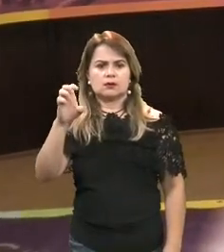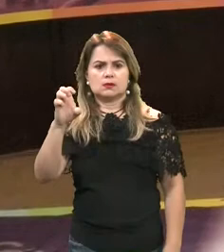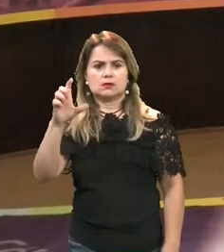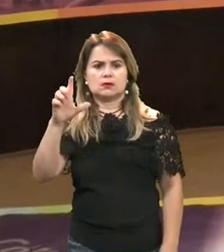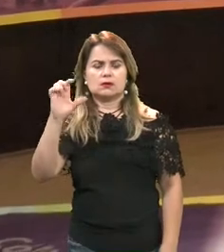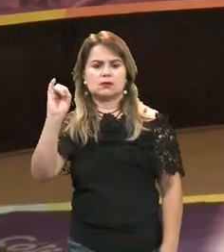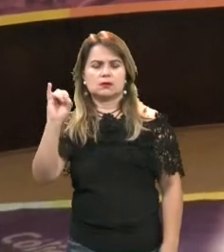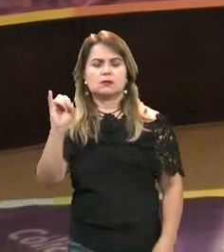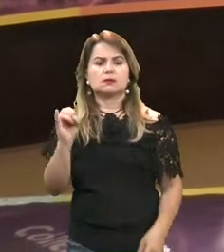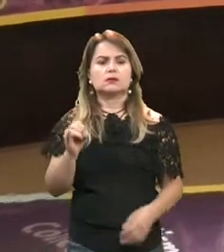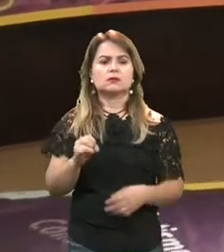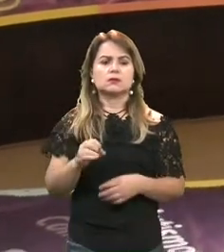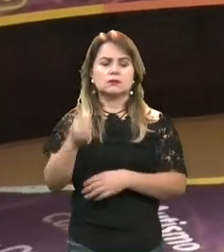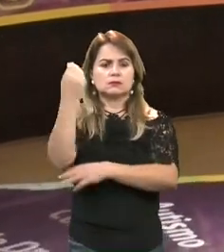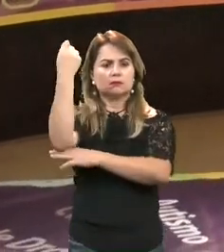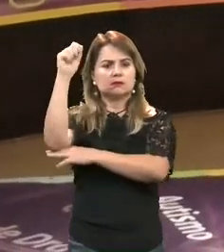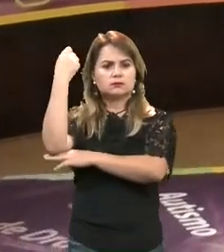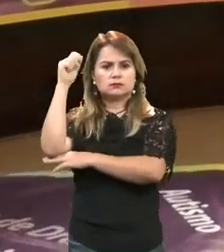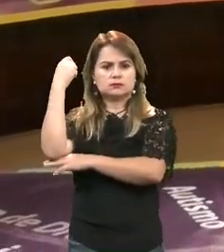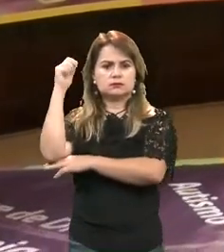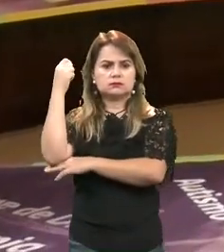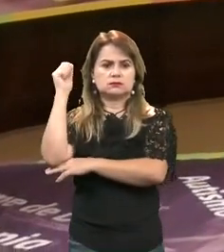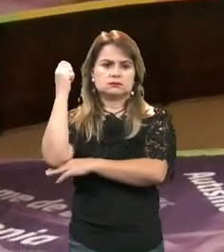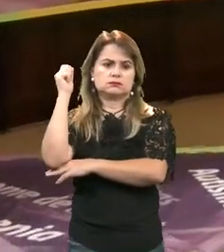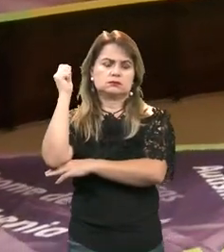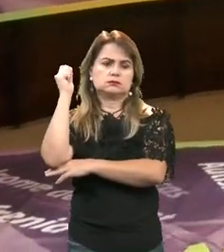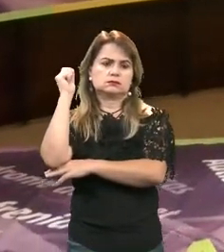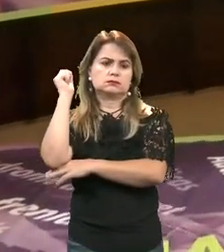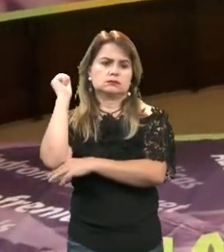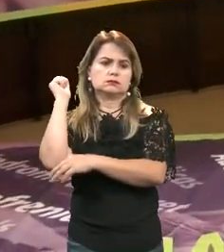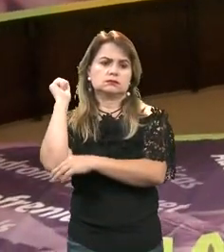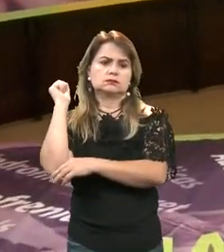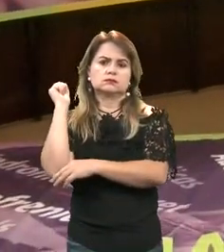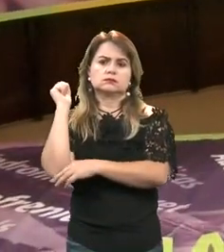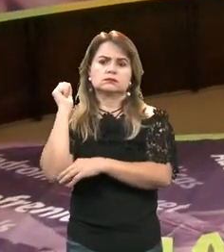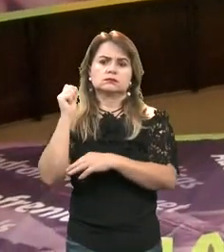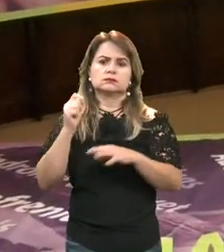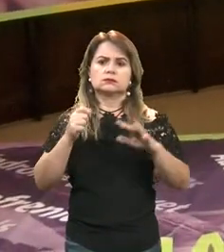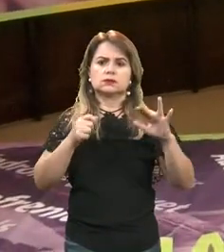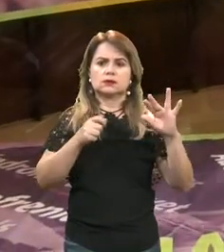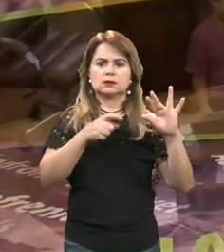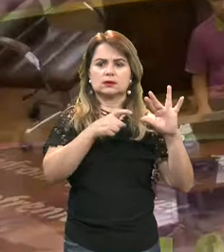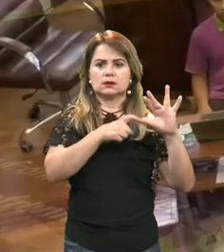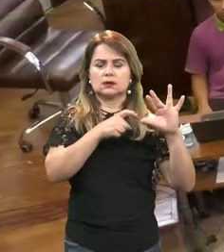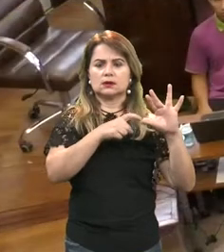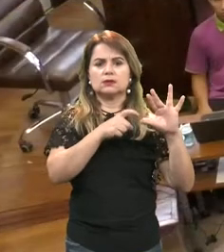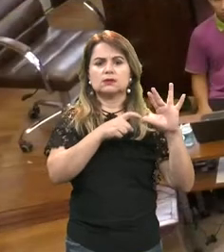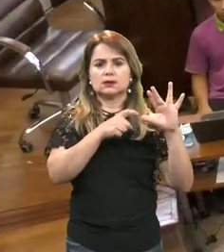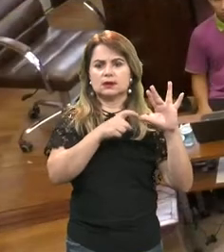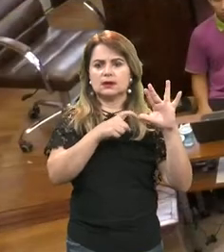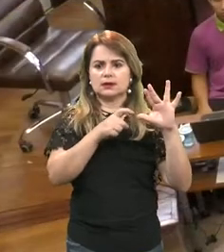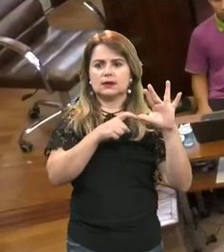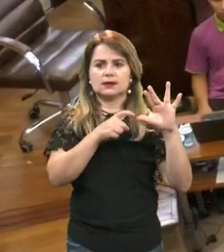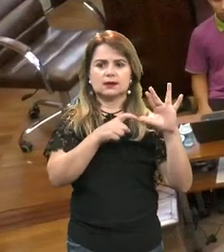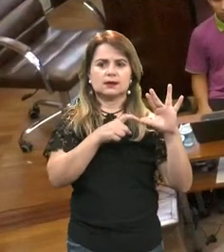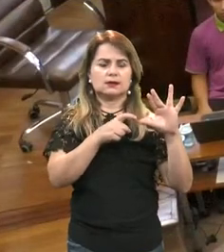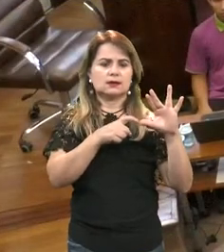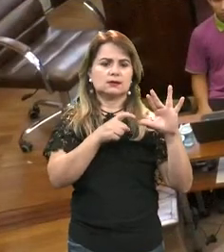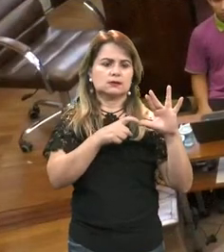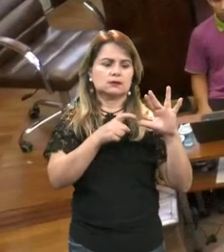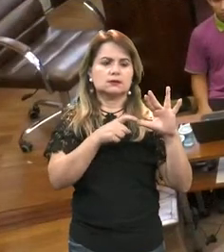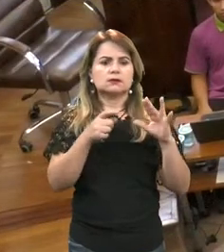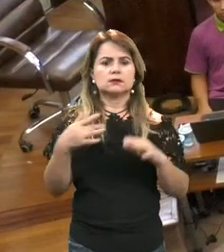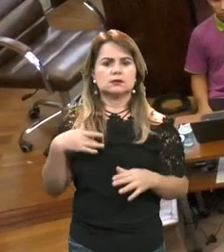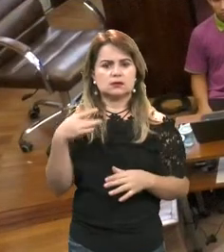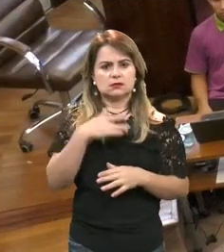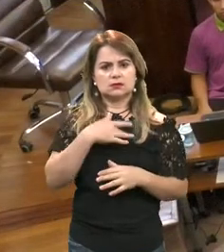de viabilizar legalmente o acesso à cannabis medicinal para o bem-estar terapêutico, a saúde e a qualidade de